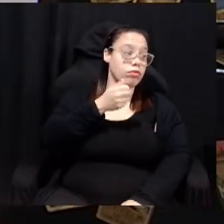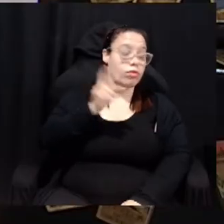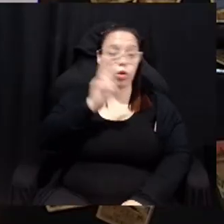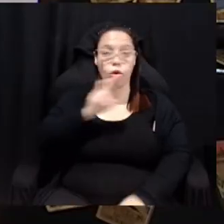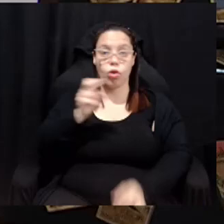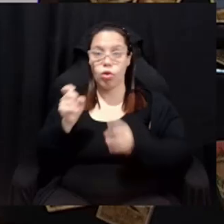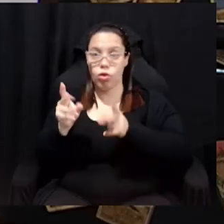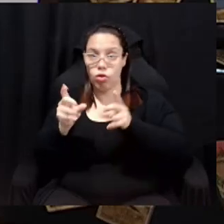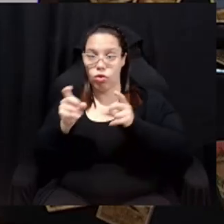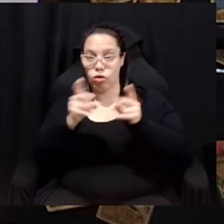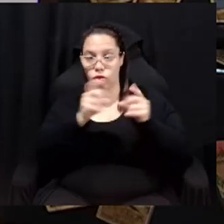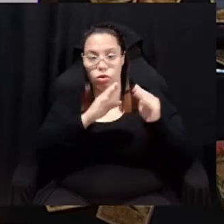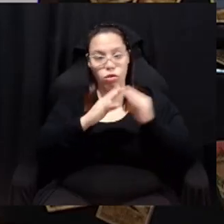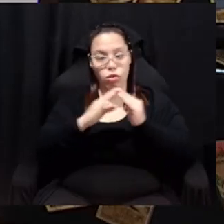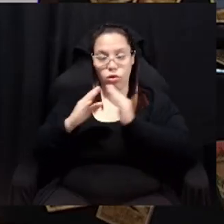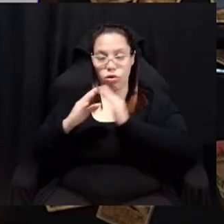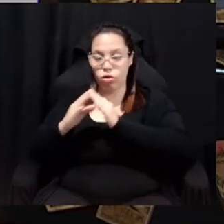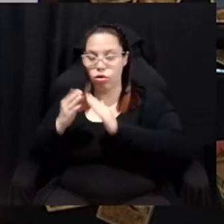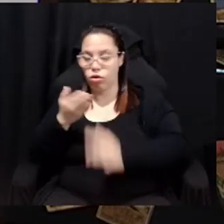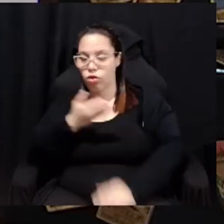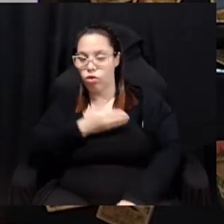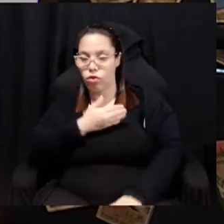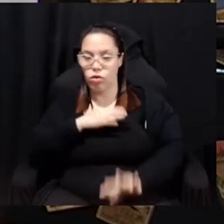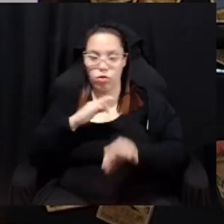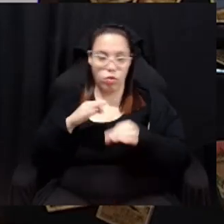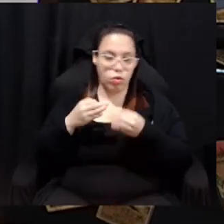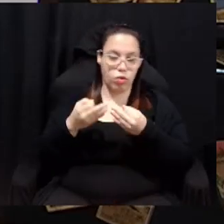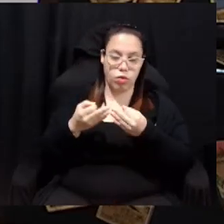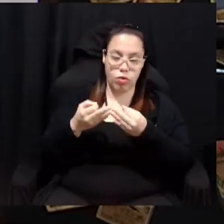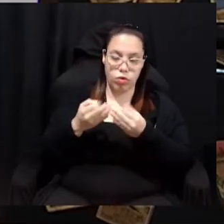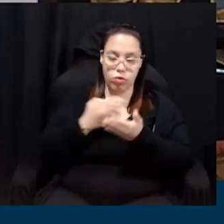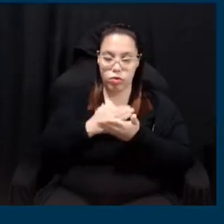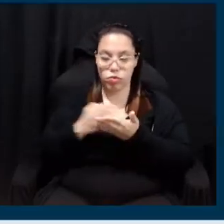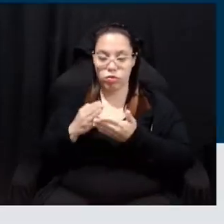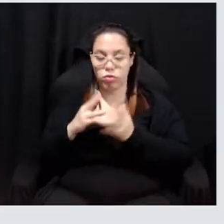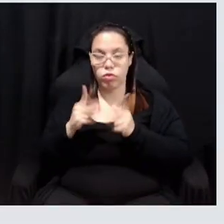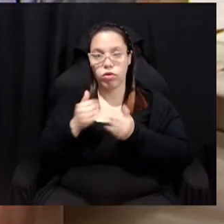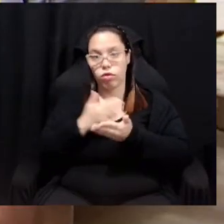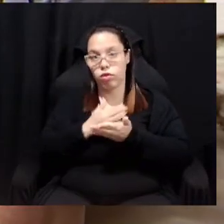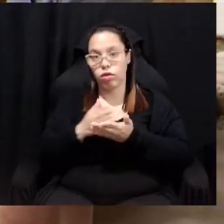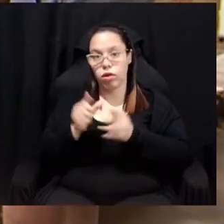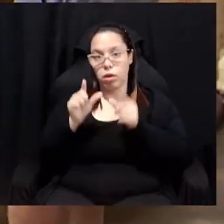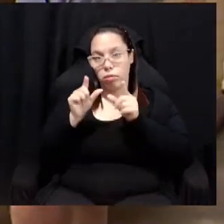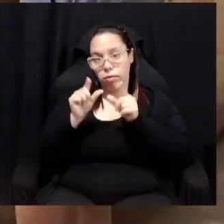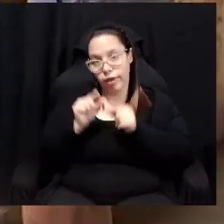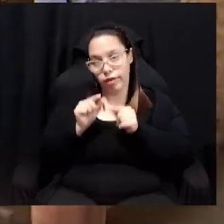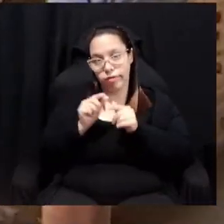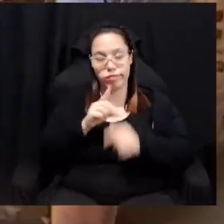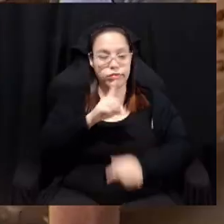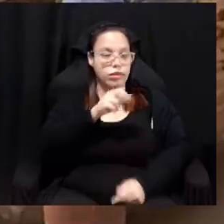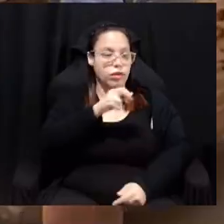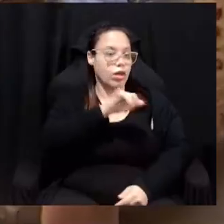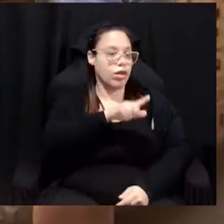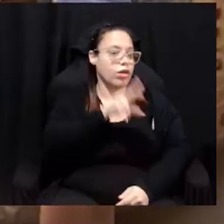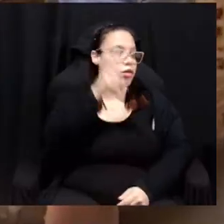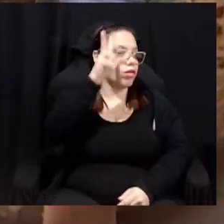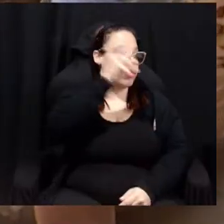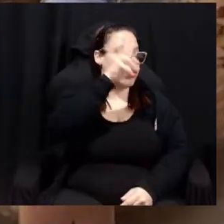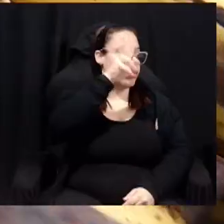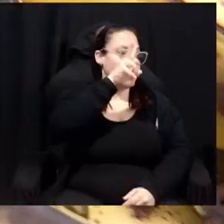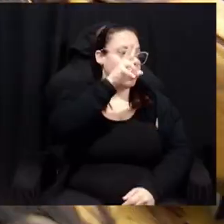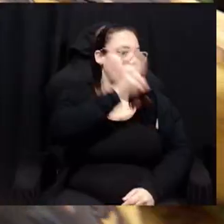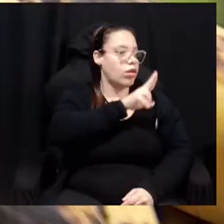vizinhos, amigos, familiares. Começamos como todo mundo começa, pequeno. Daniel lembra de como todo esse novo modo